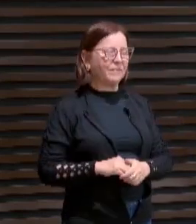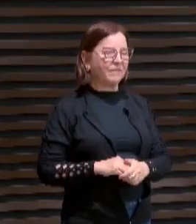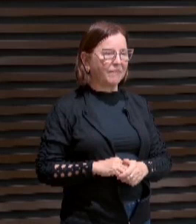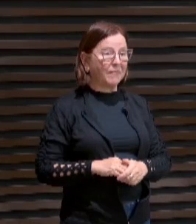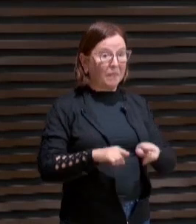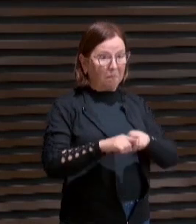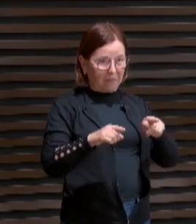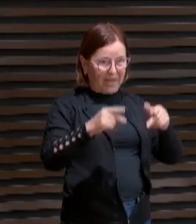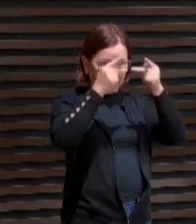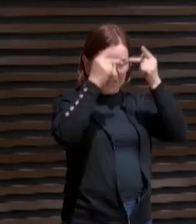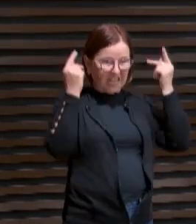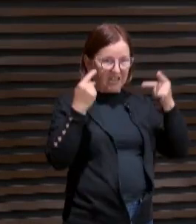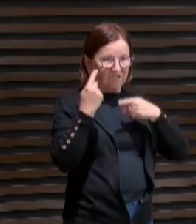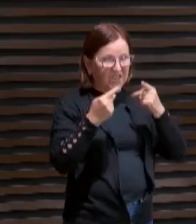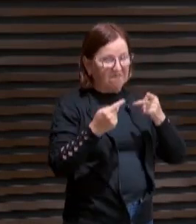eis o homem.